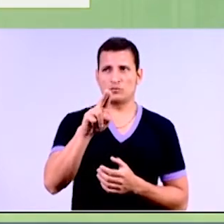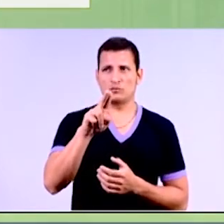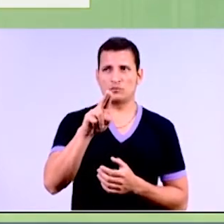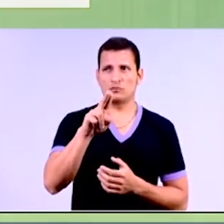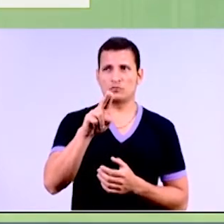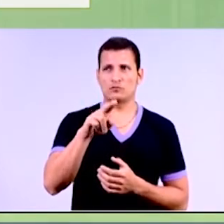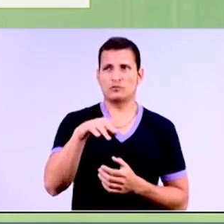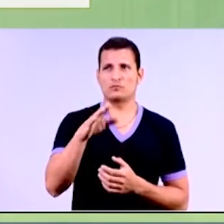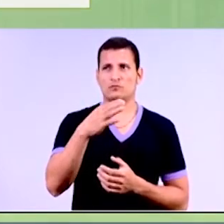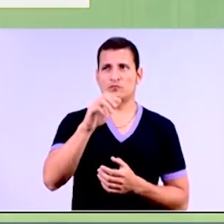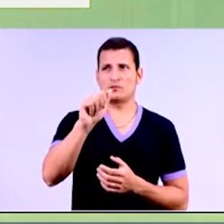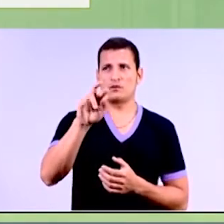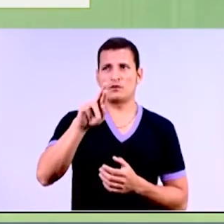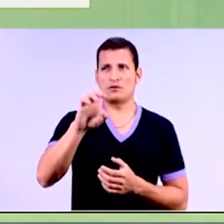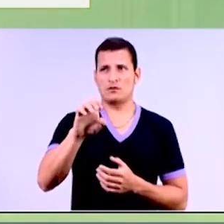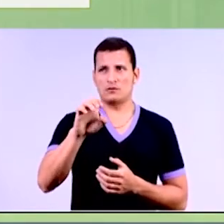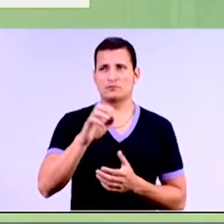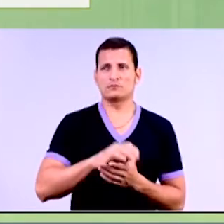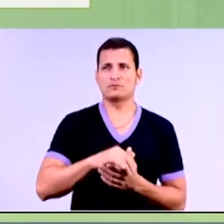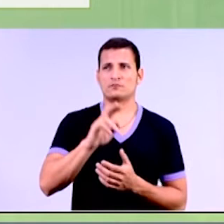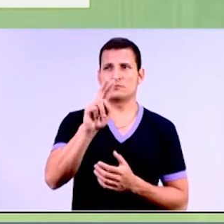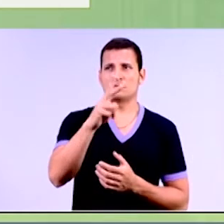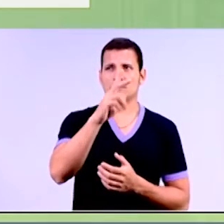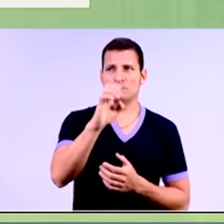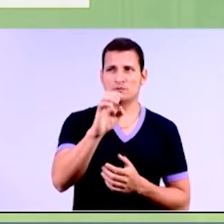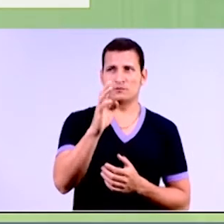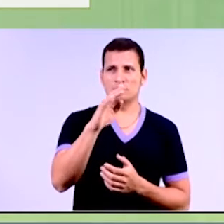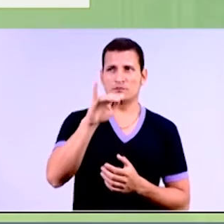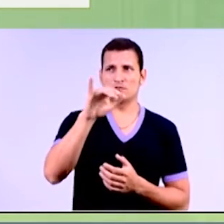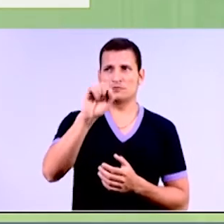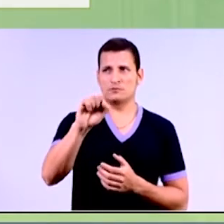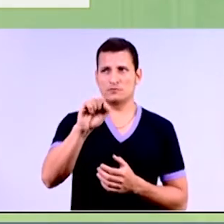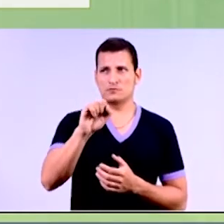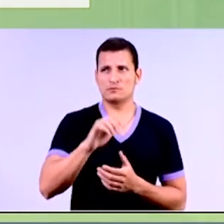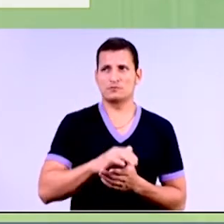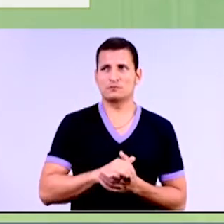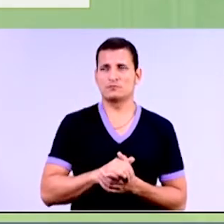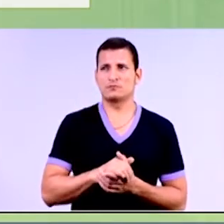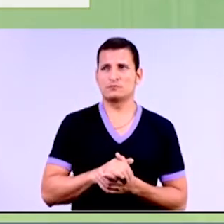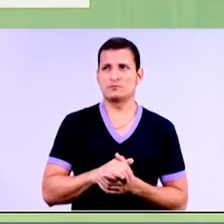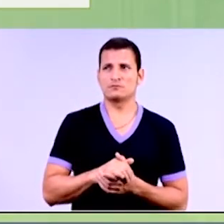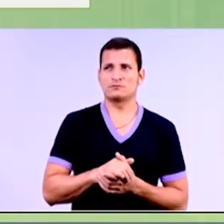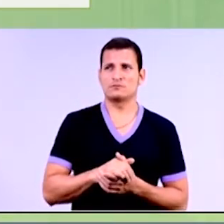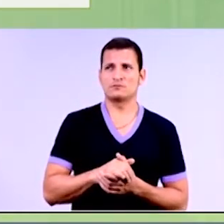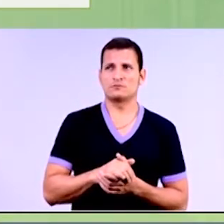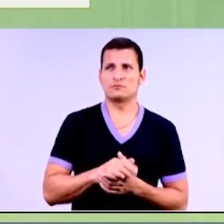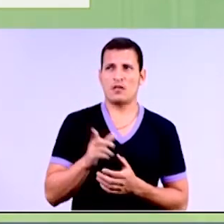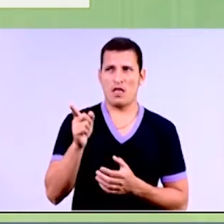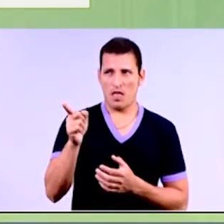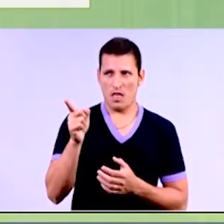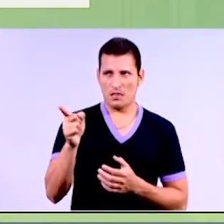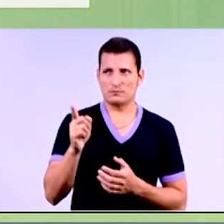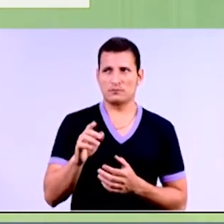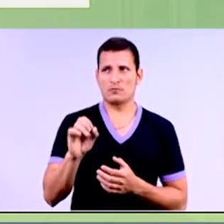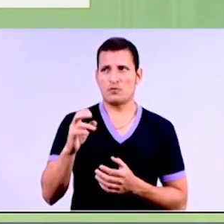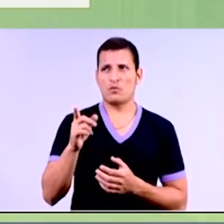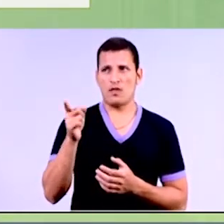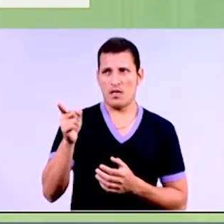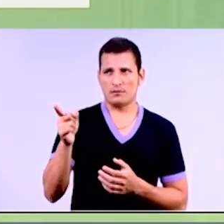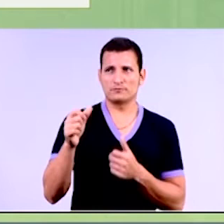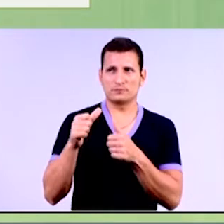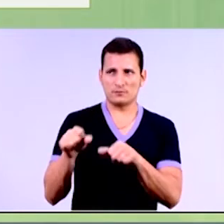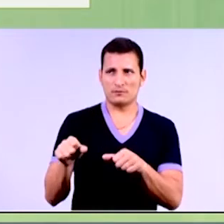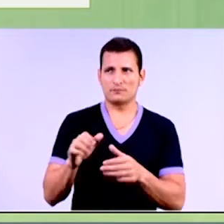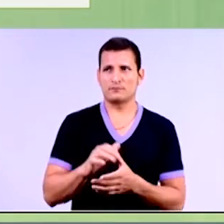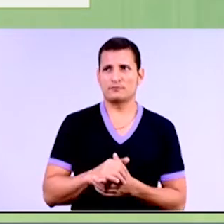você está. He is, ou na forma contracta his, ele é ou ele está. She